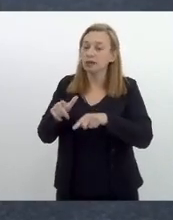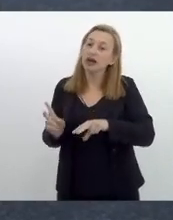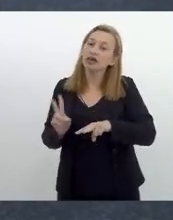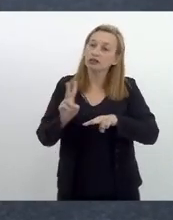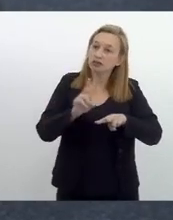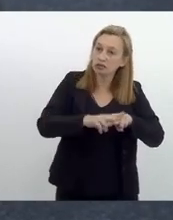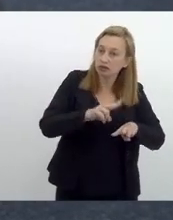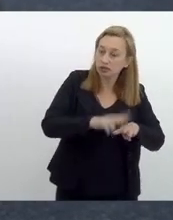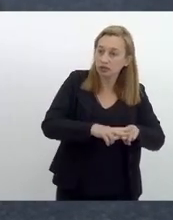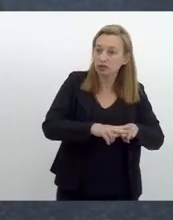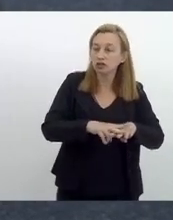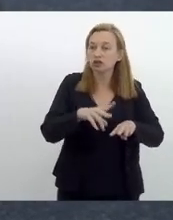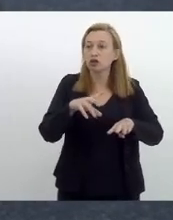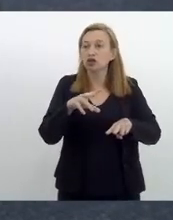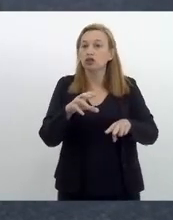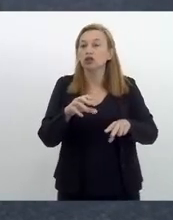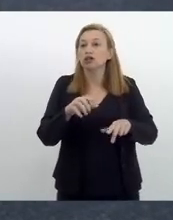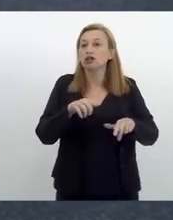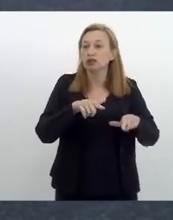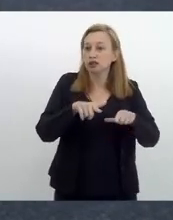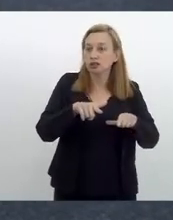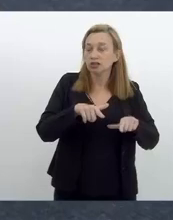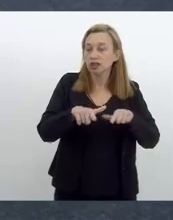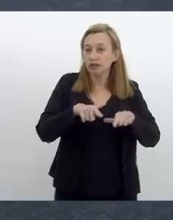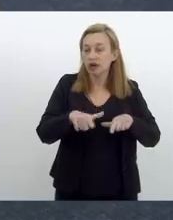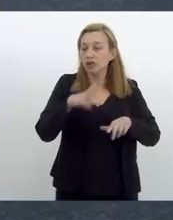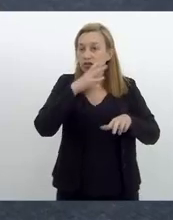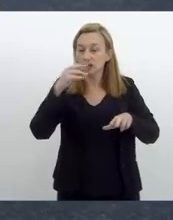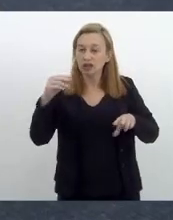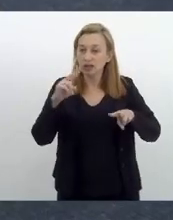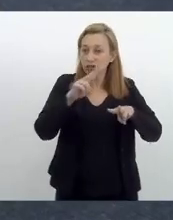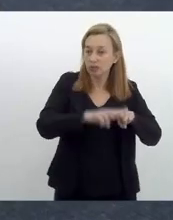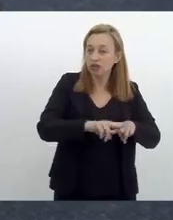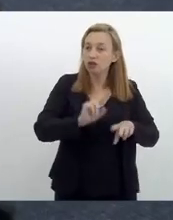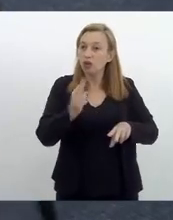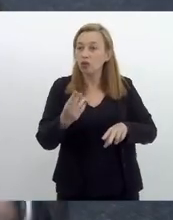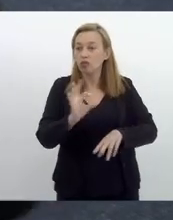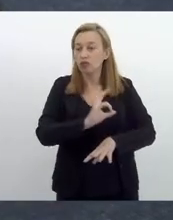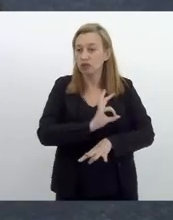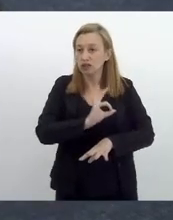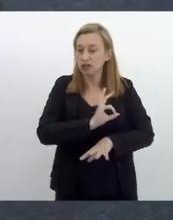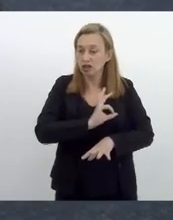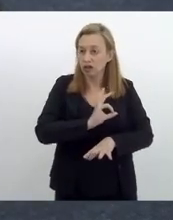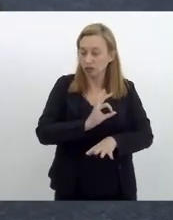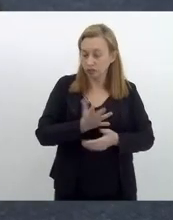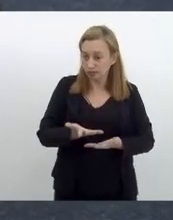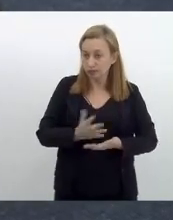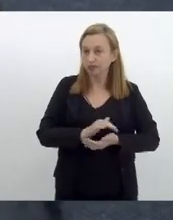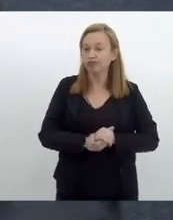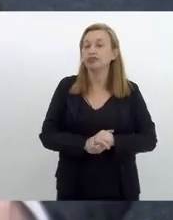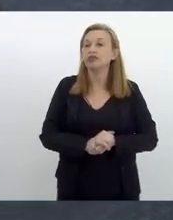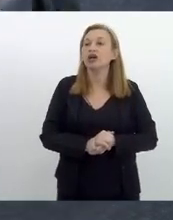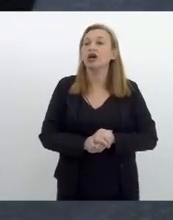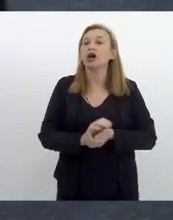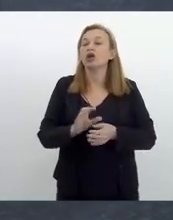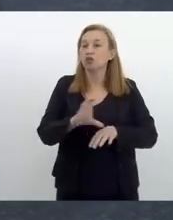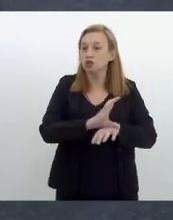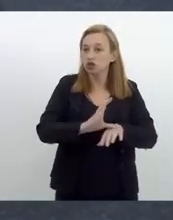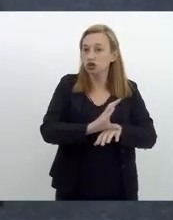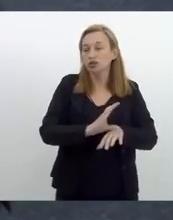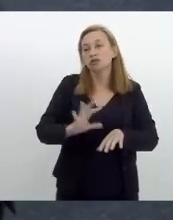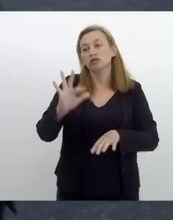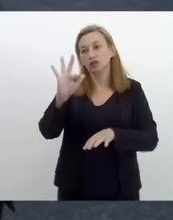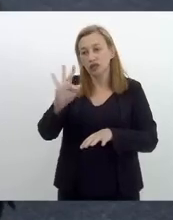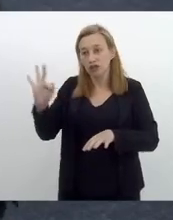-educativo ou de policial dos órgãos. A Constituição Federal remeteu aos